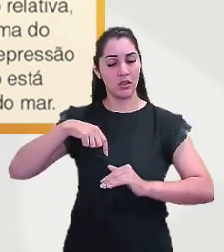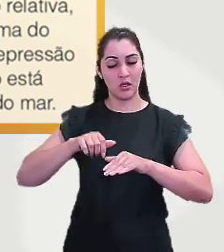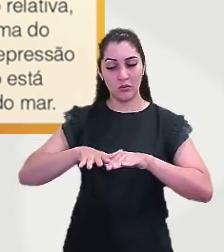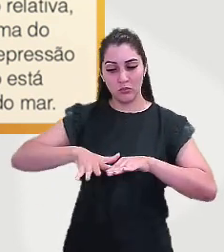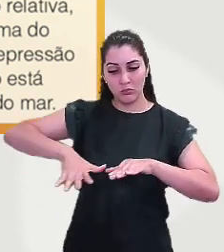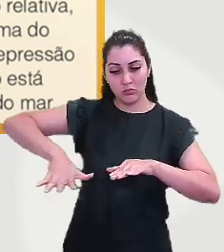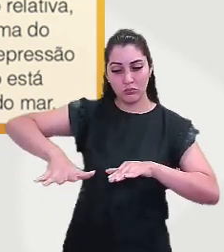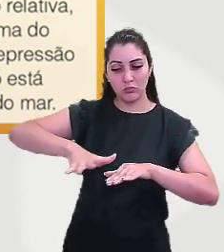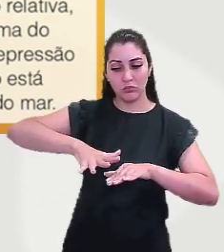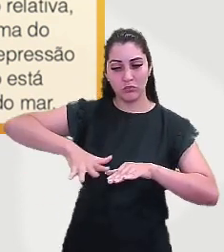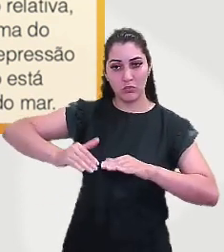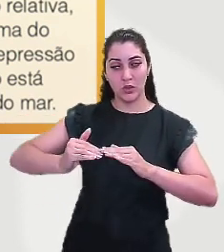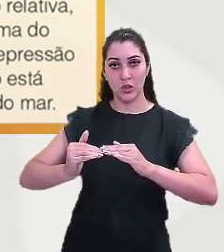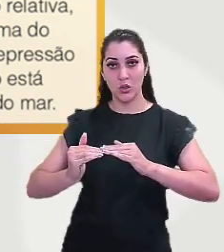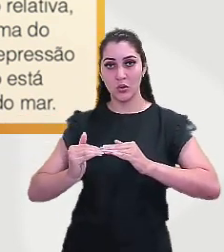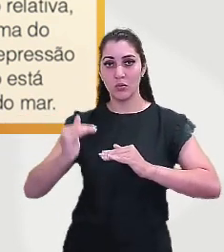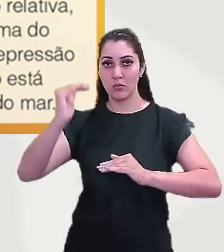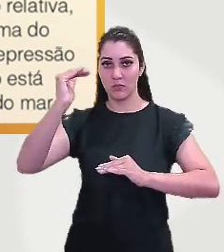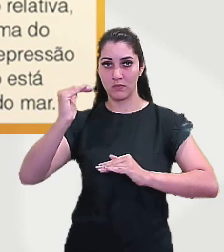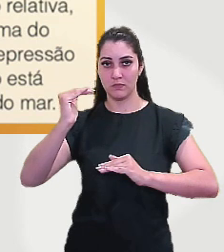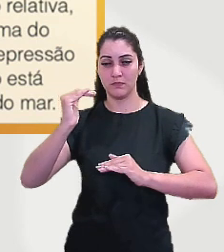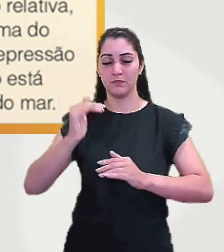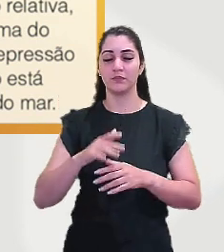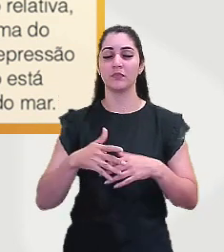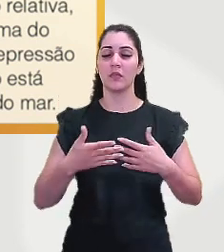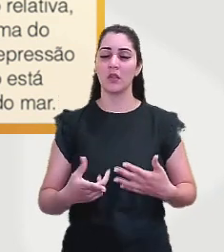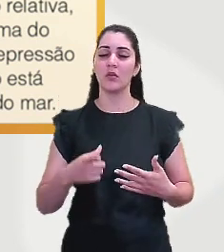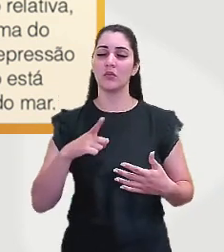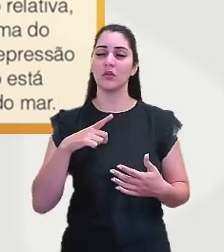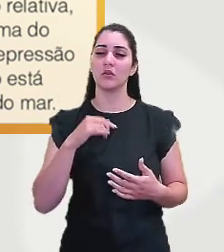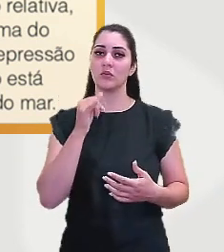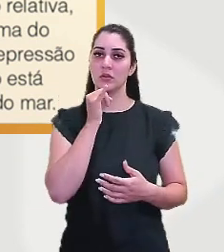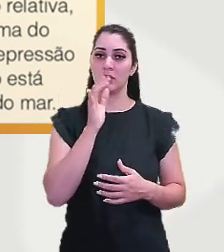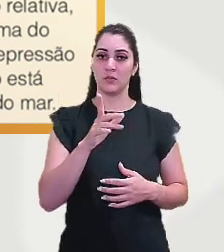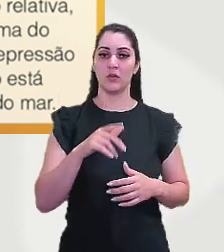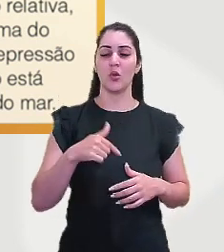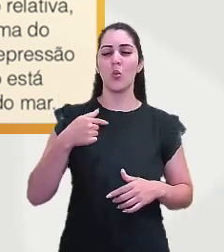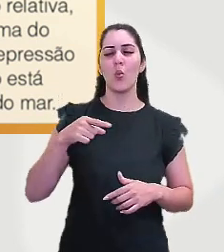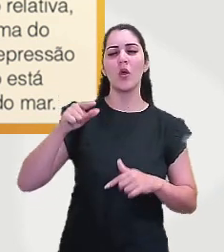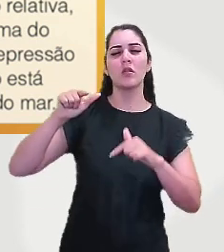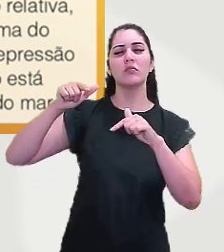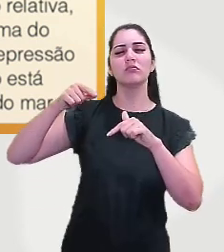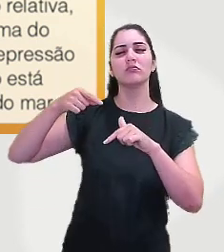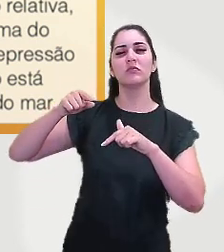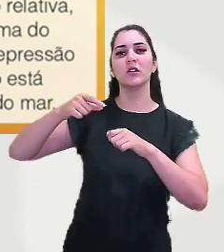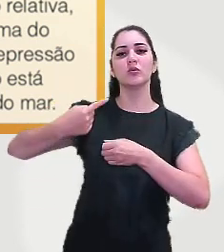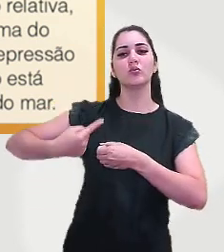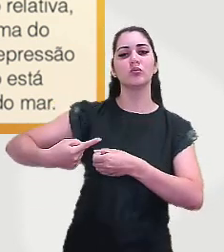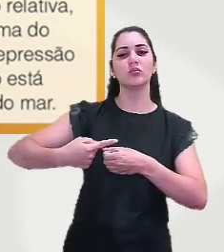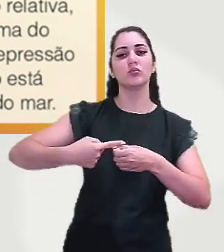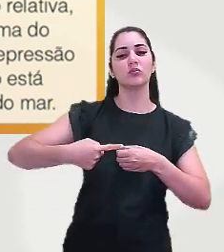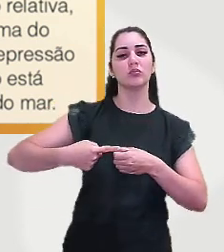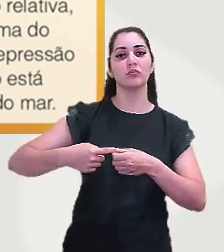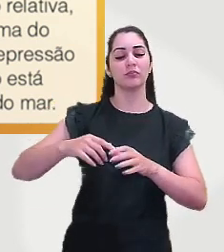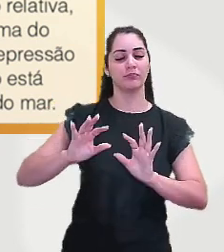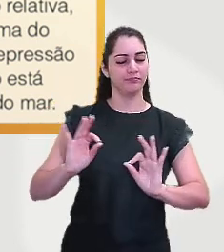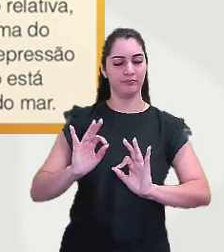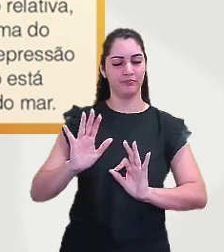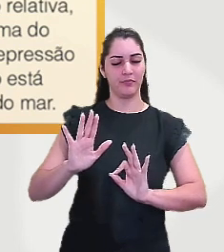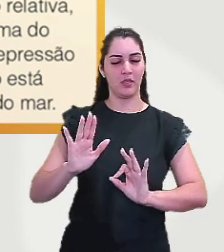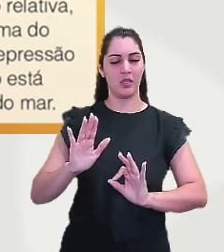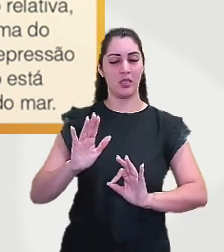na parte superior. Então, a gente tem aqui, por exemplo, quando a gente vai aqui no interior, a gente encontra, no interior não,